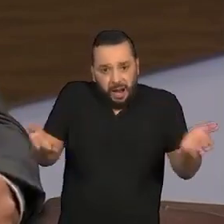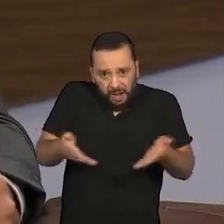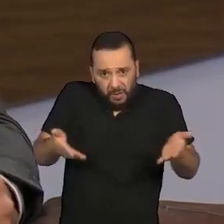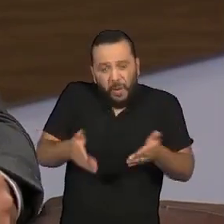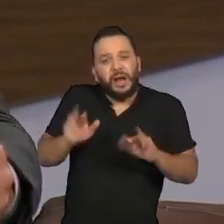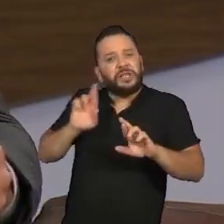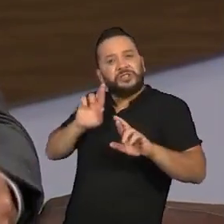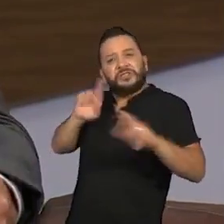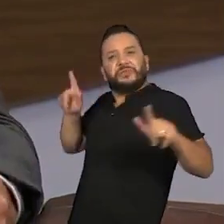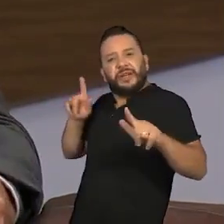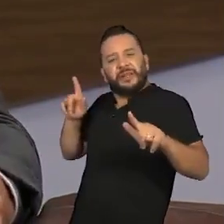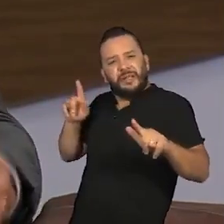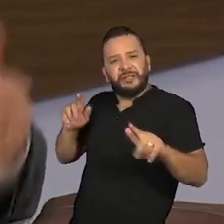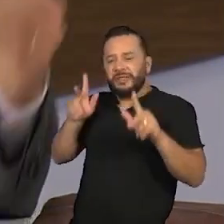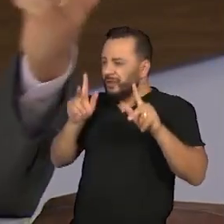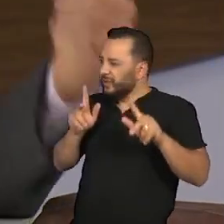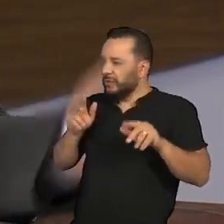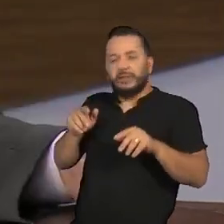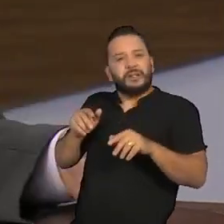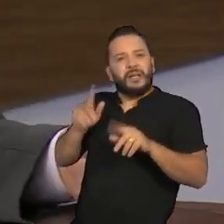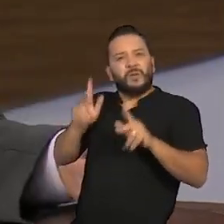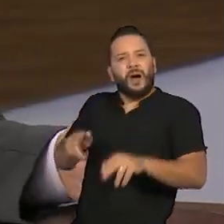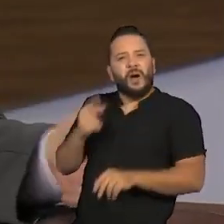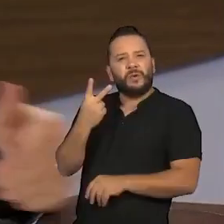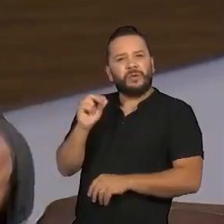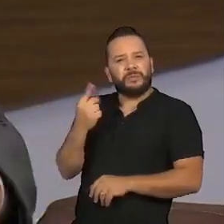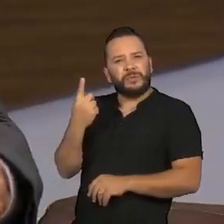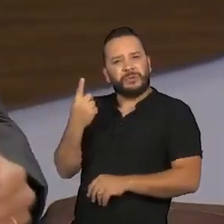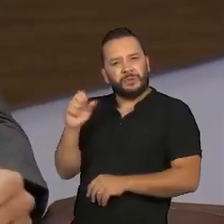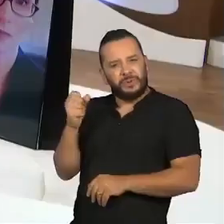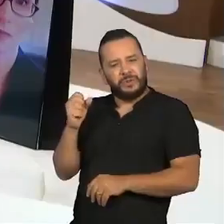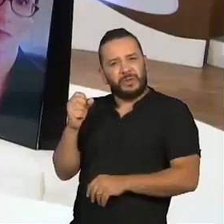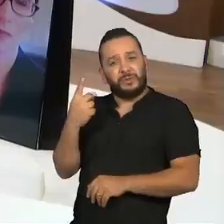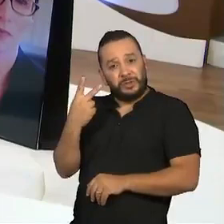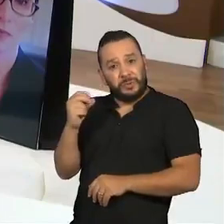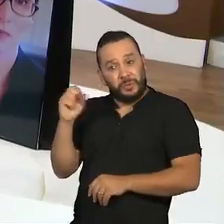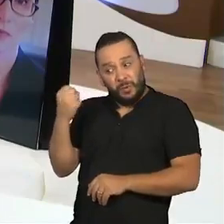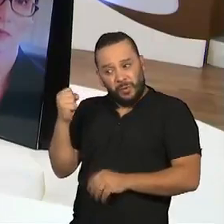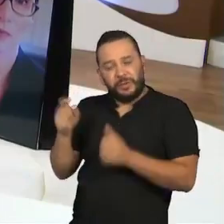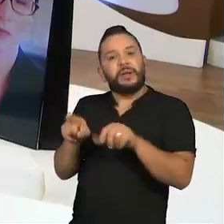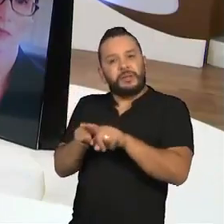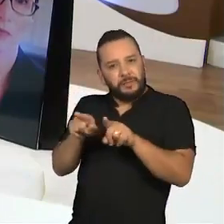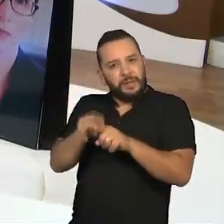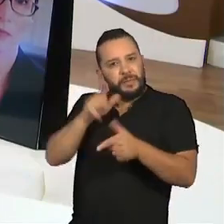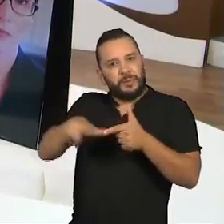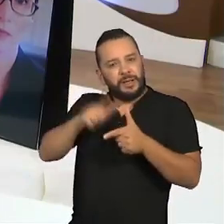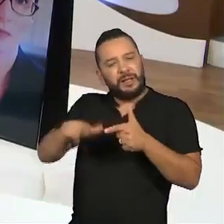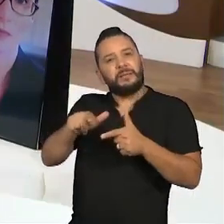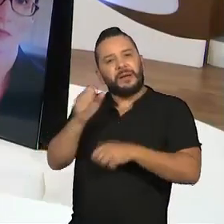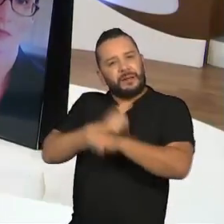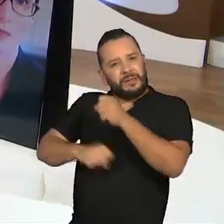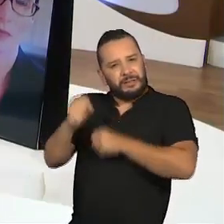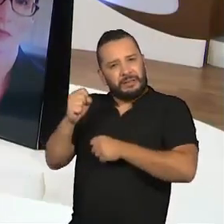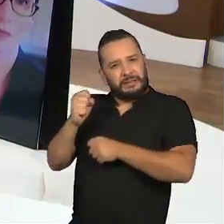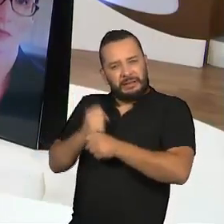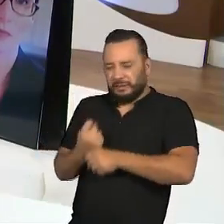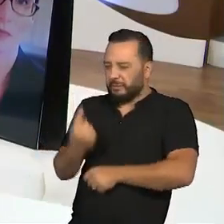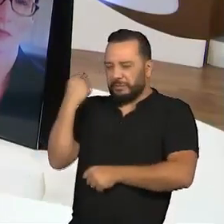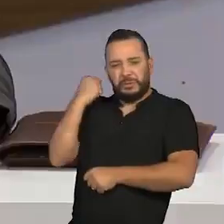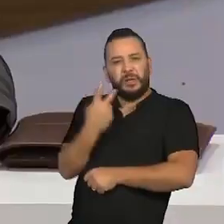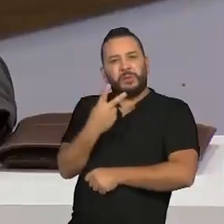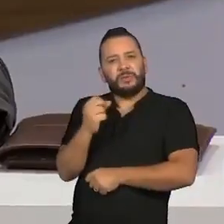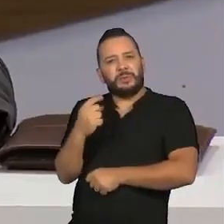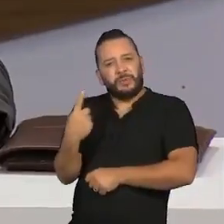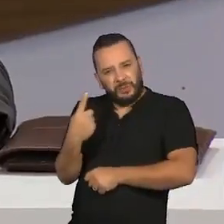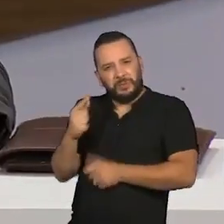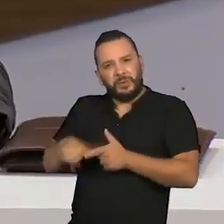crises recentes, como a crise de 2008 ou como a crise da internet em 2001. E, dentro especificamente dessa agenda, tem